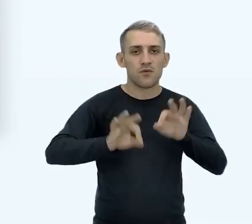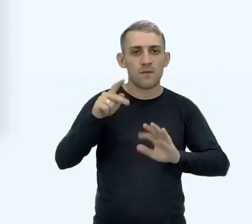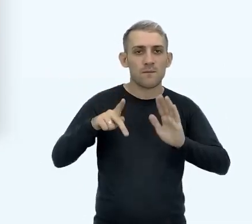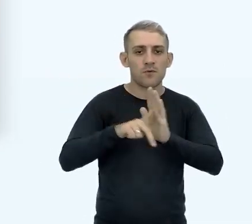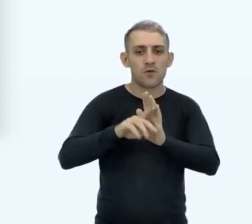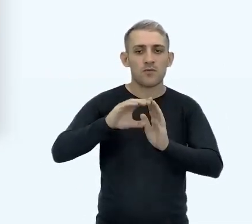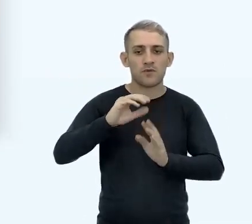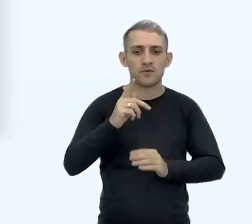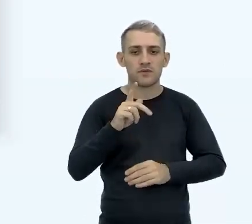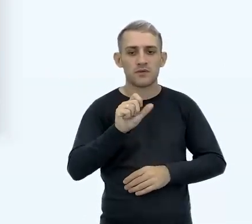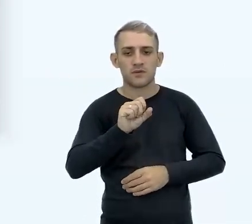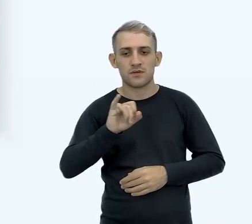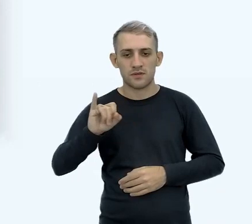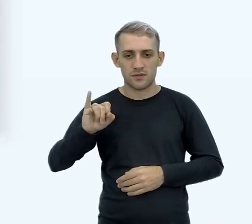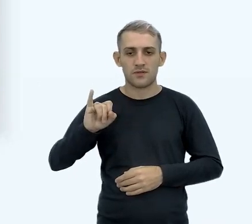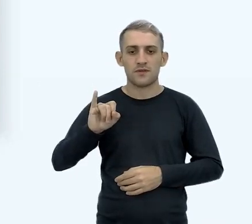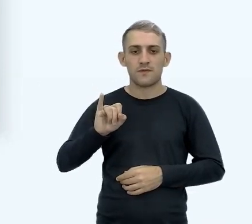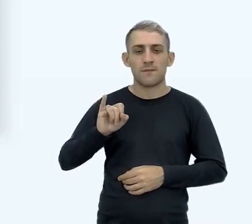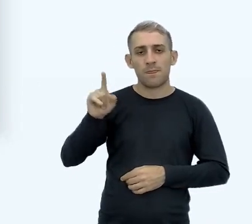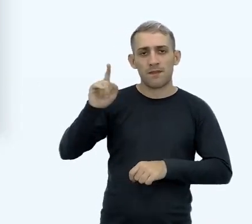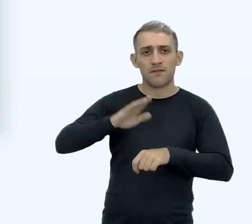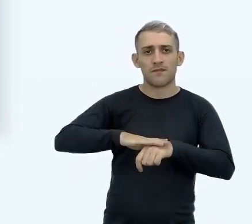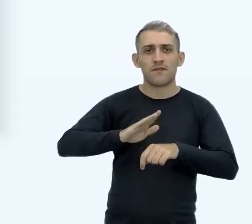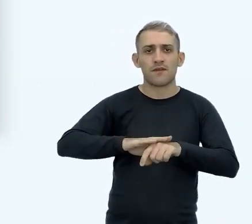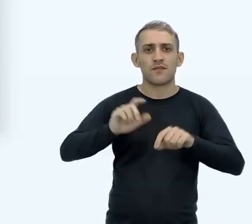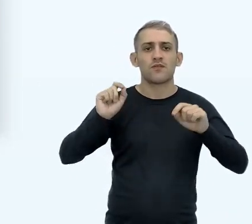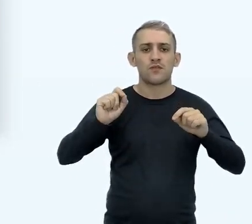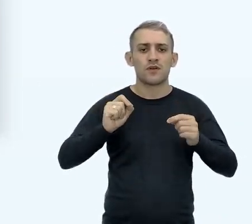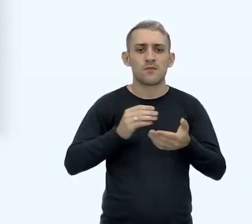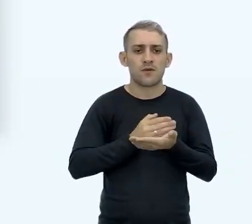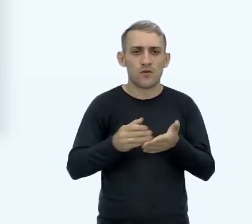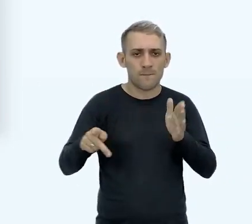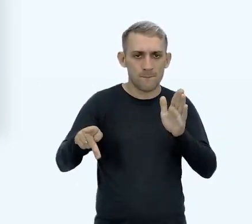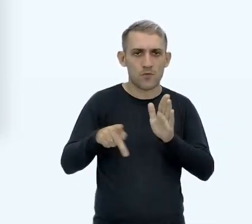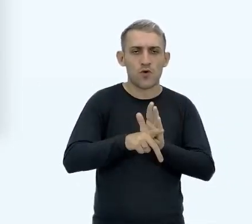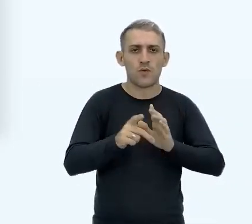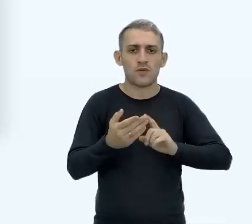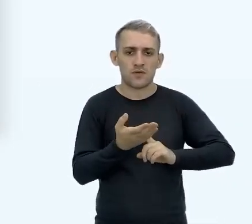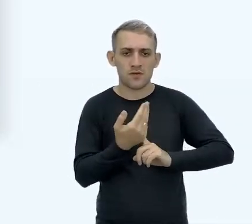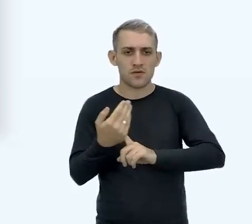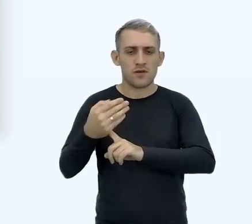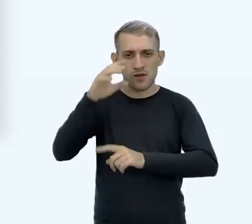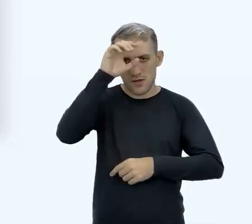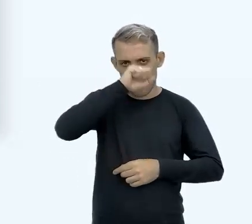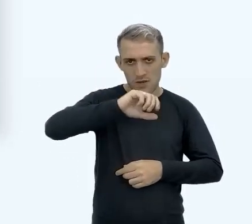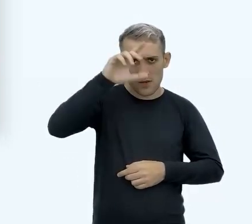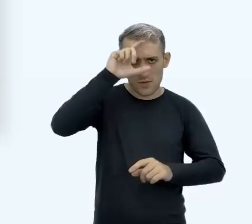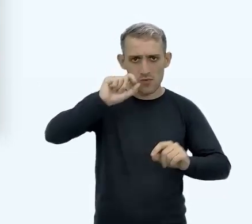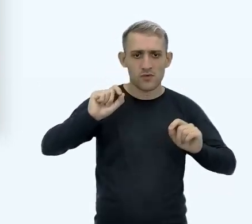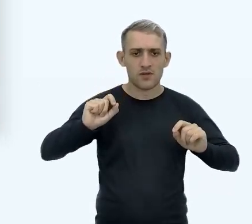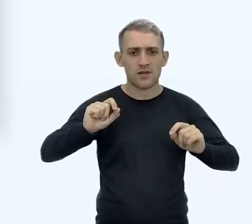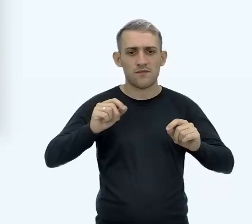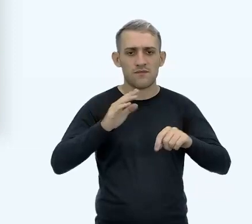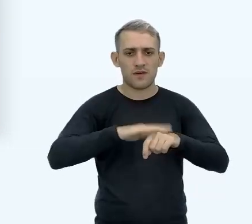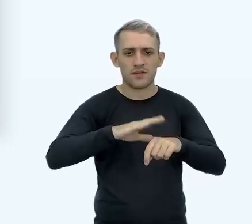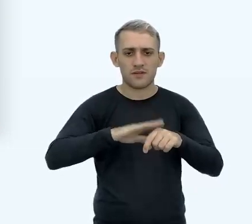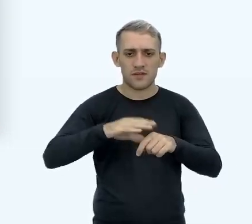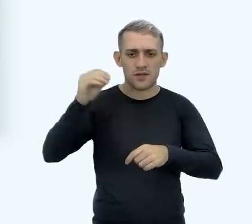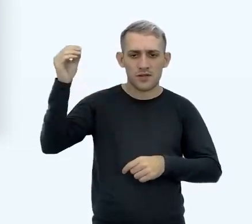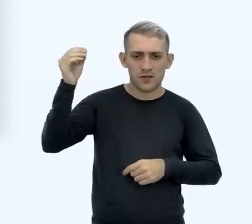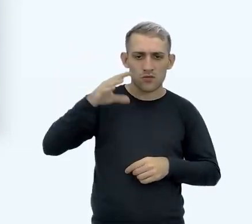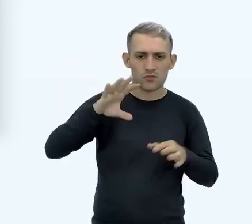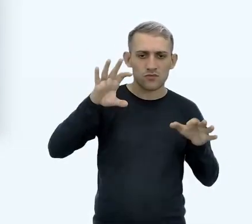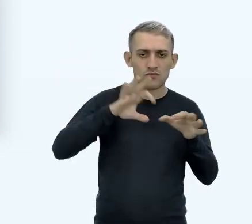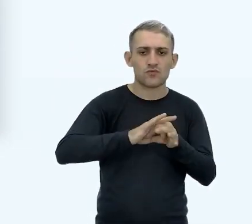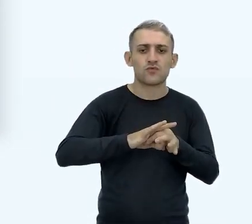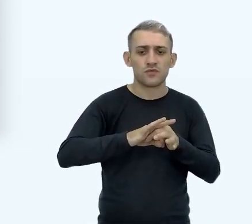Ensino Fundamental 1. Eles que tiveram uma introdução eletrônica, aprendendo a ligar os LEDs com a